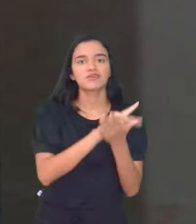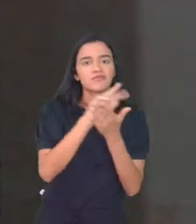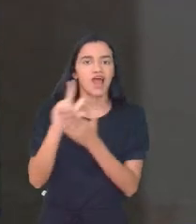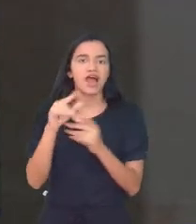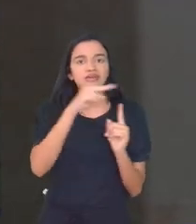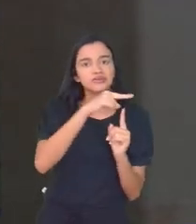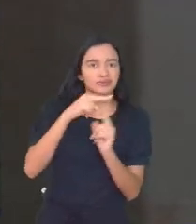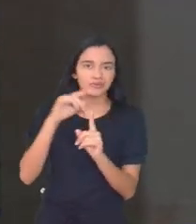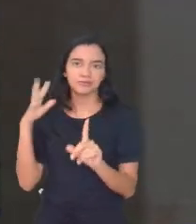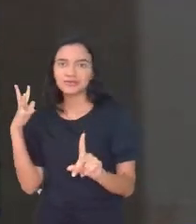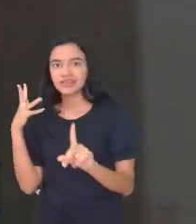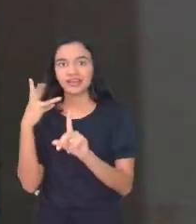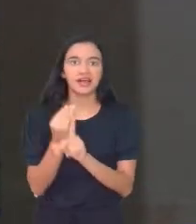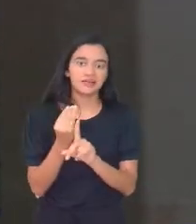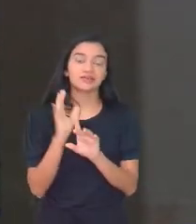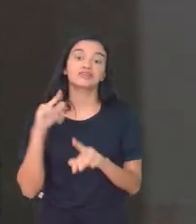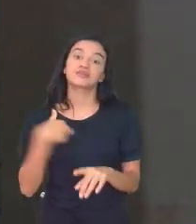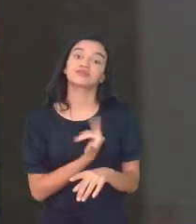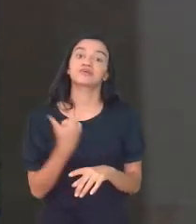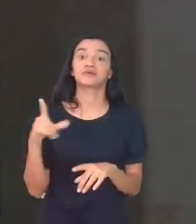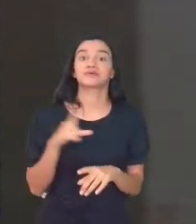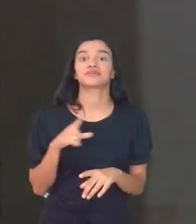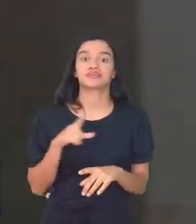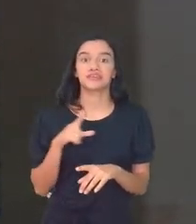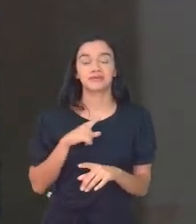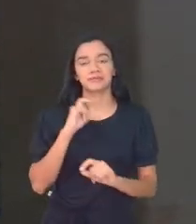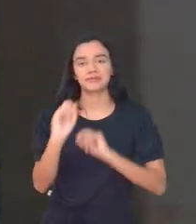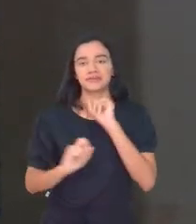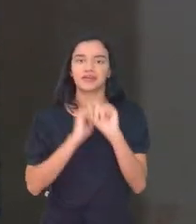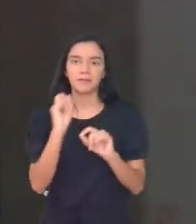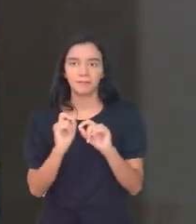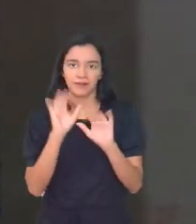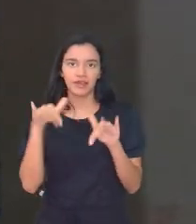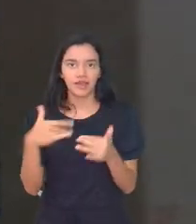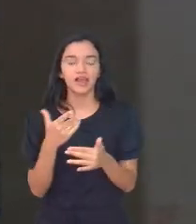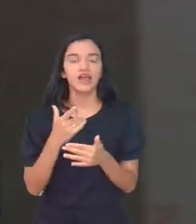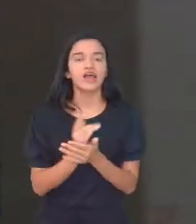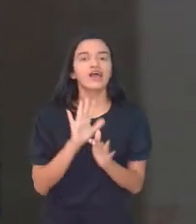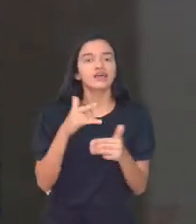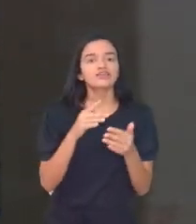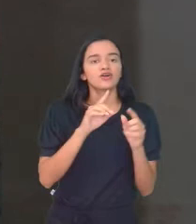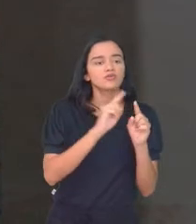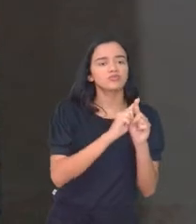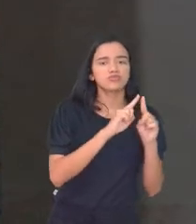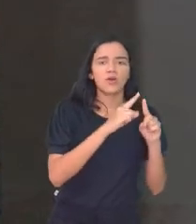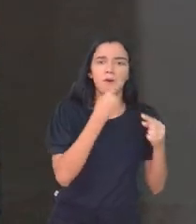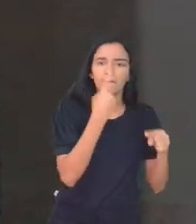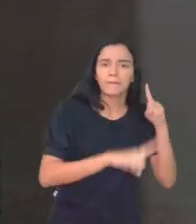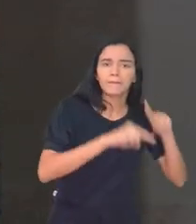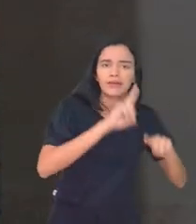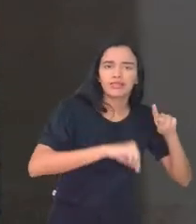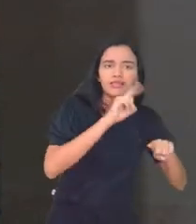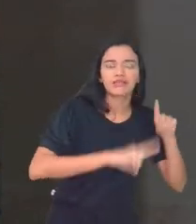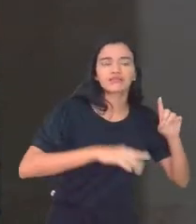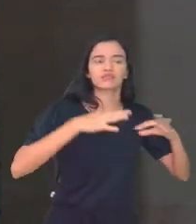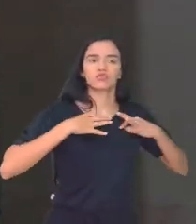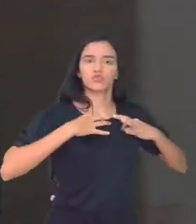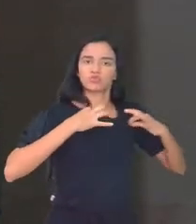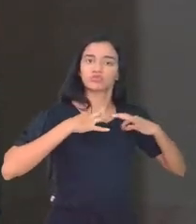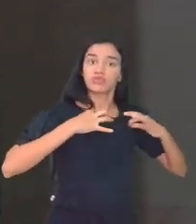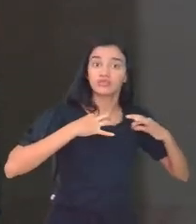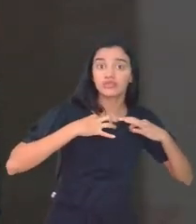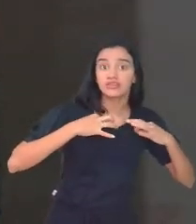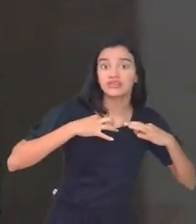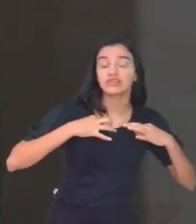tipos de artesanato. Nós temos artesanato aqui que vai desde as peças com produção de tecido,